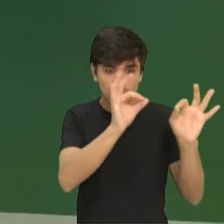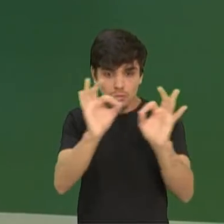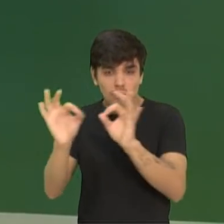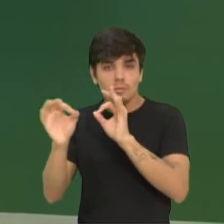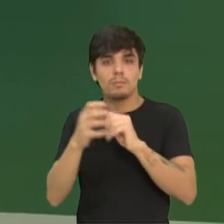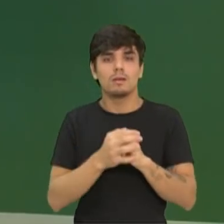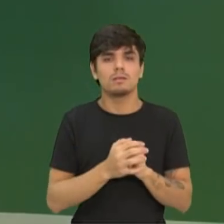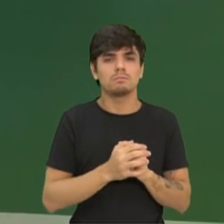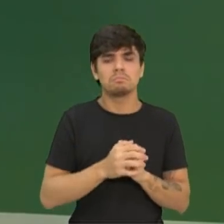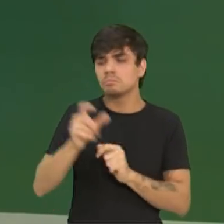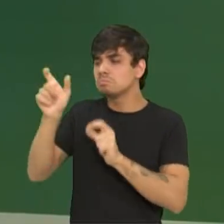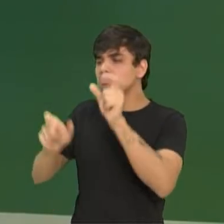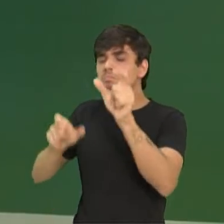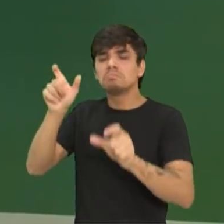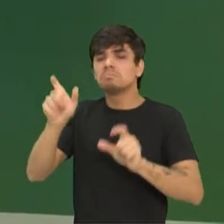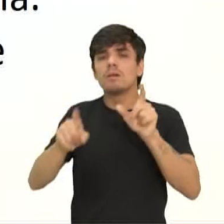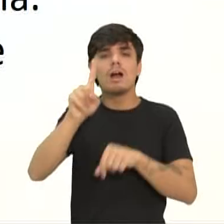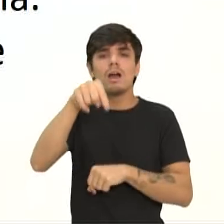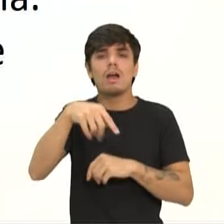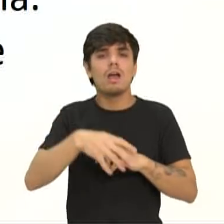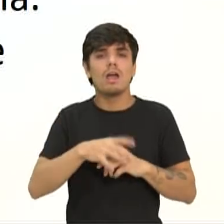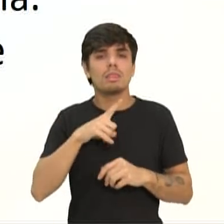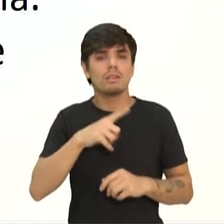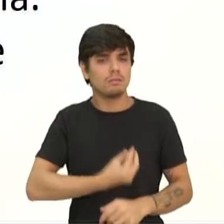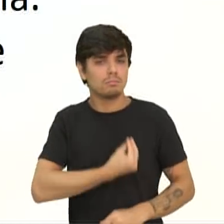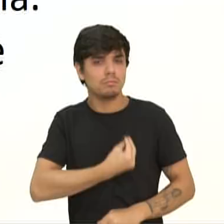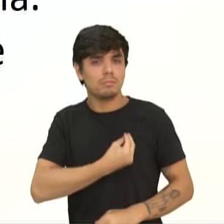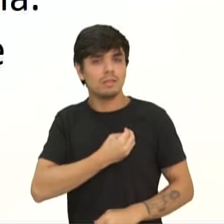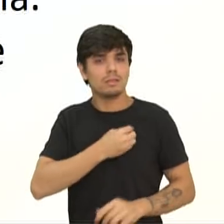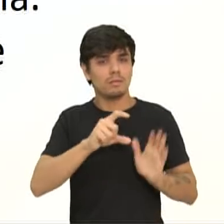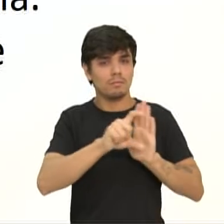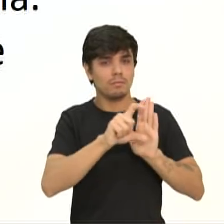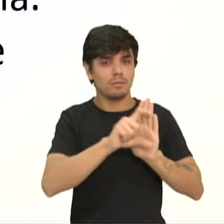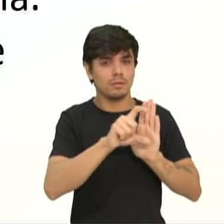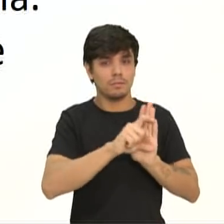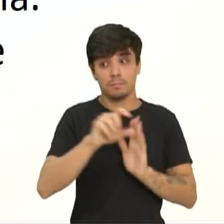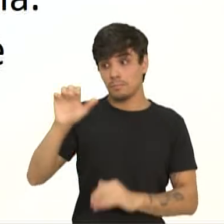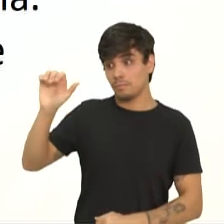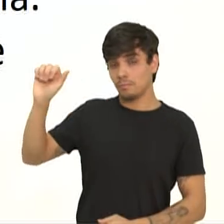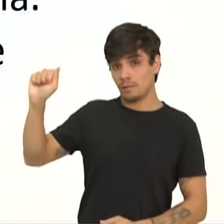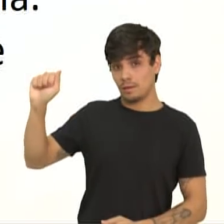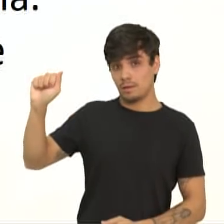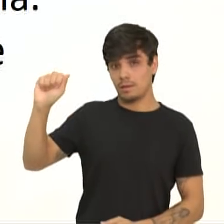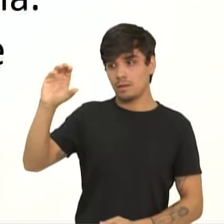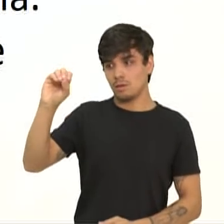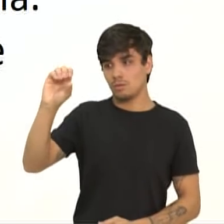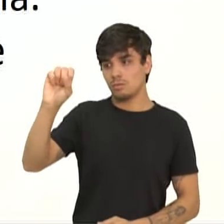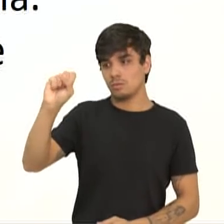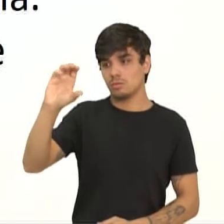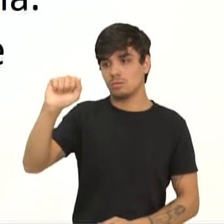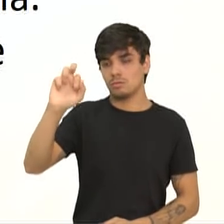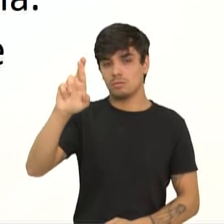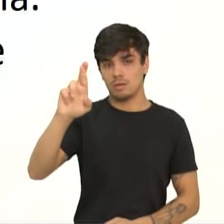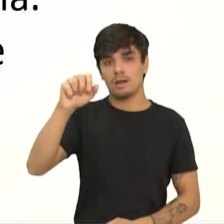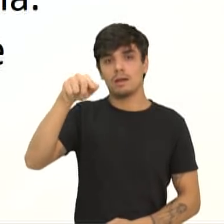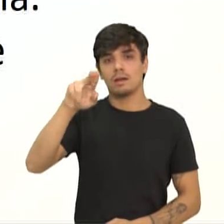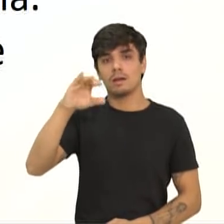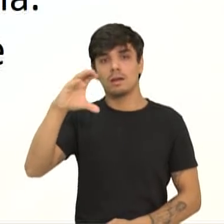Quem são os personagens presentes nesse fragmento? Letra A: Oscar,